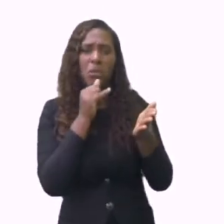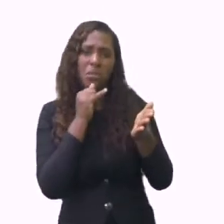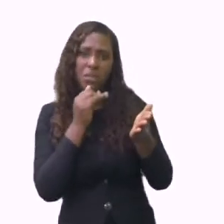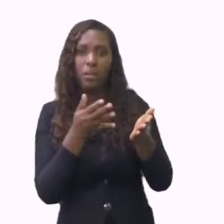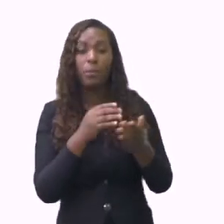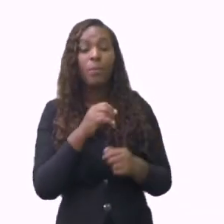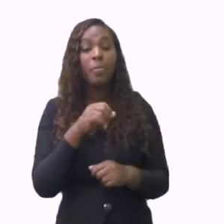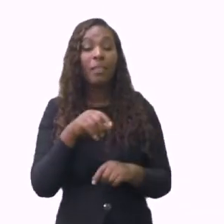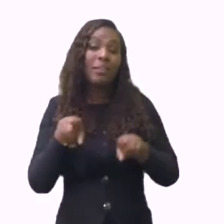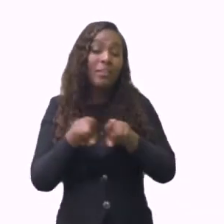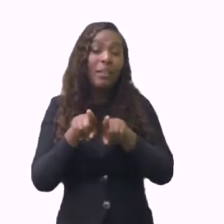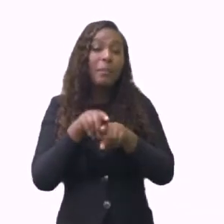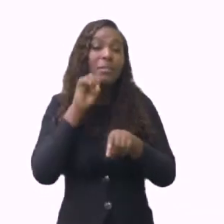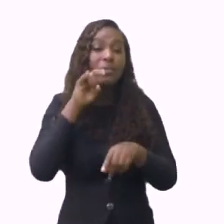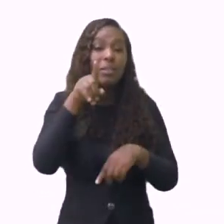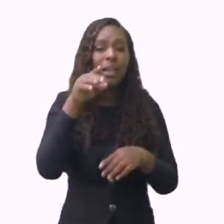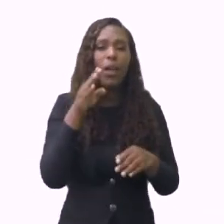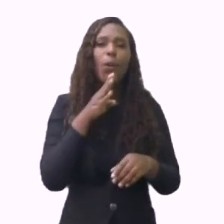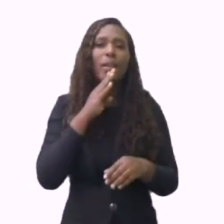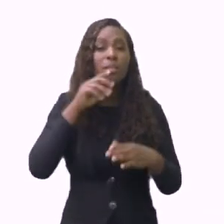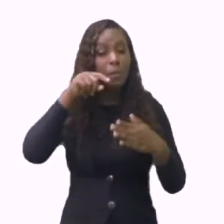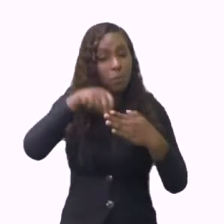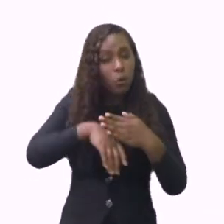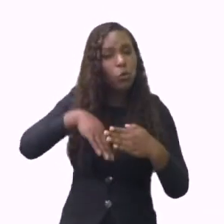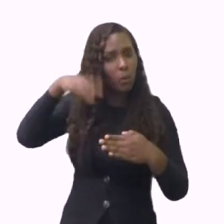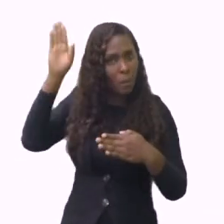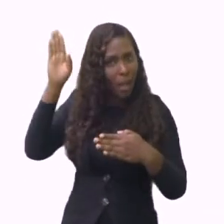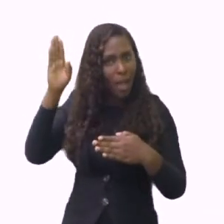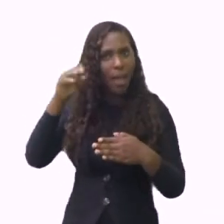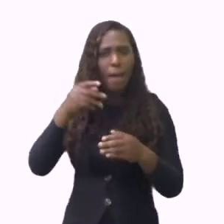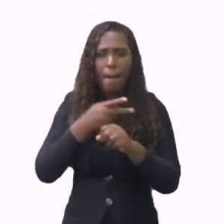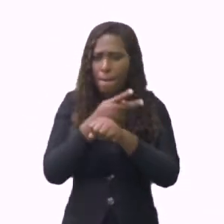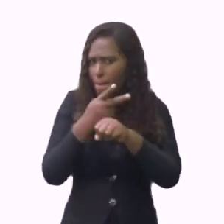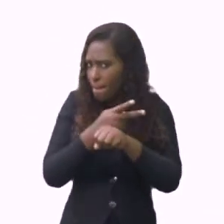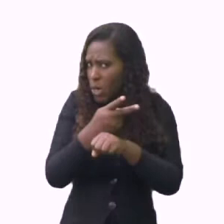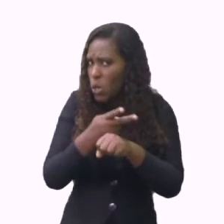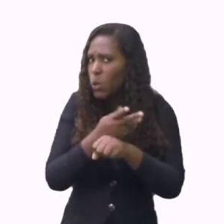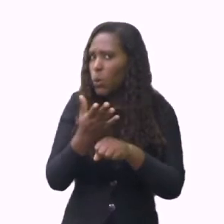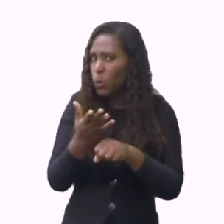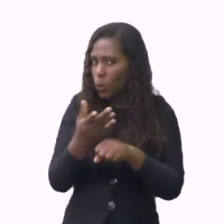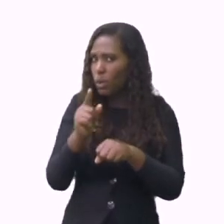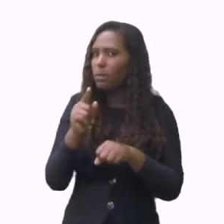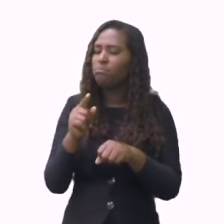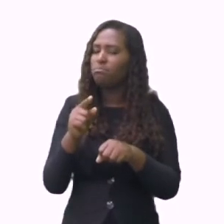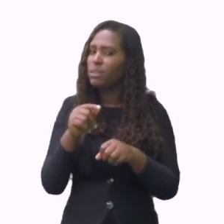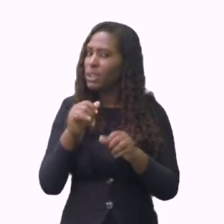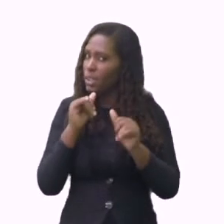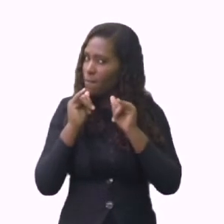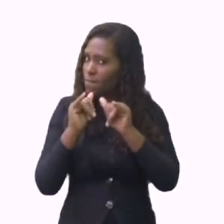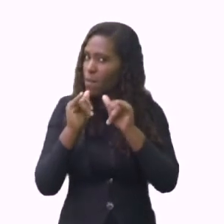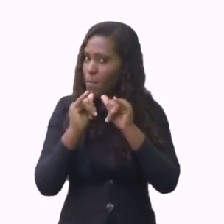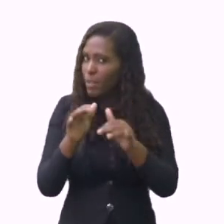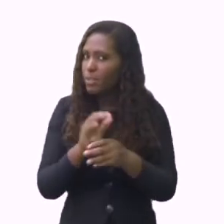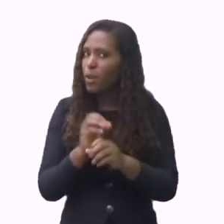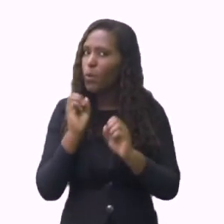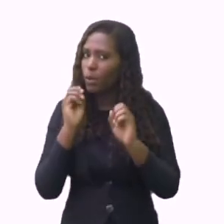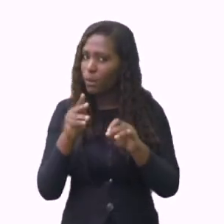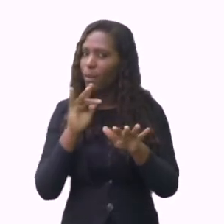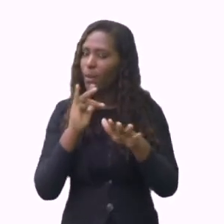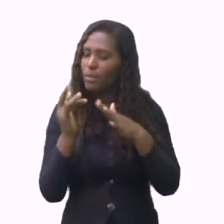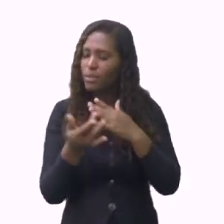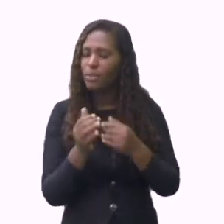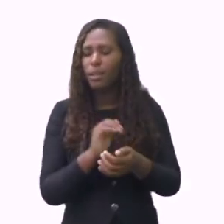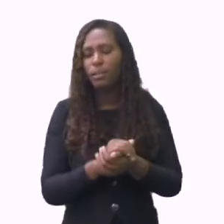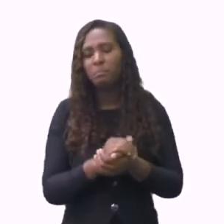você pode procurar sobre mais informações dos sinais de pontuação. E agora vamos falar sobre o ponto